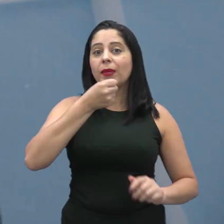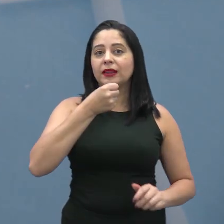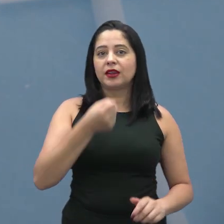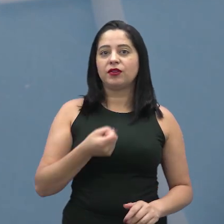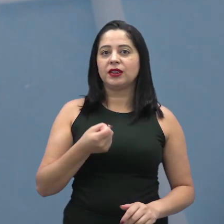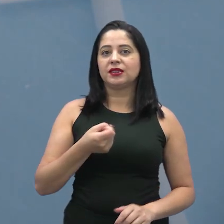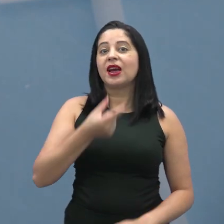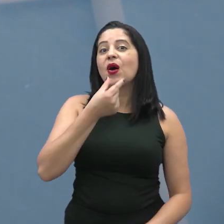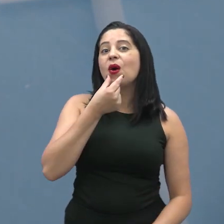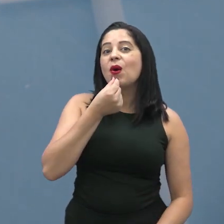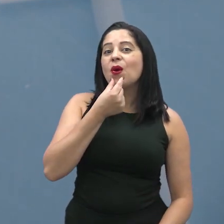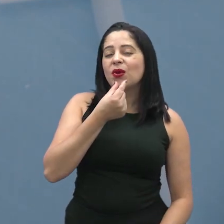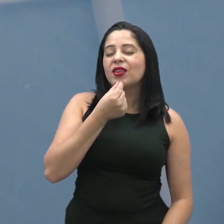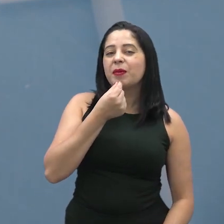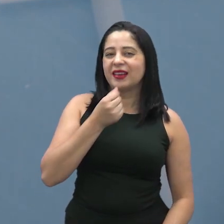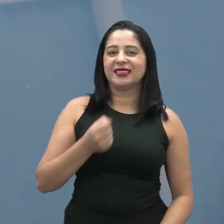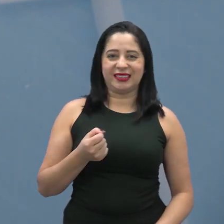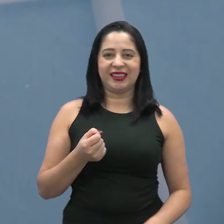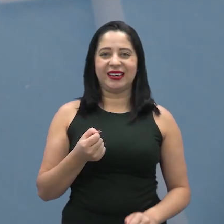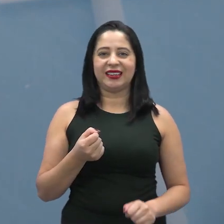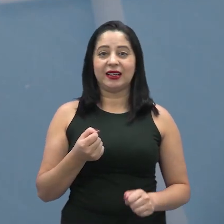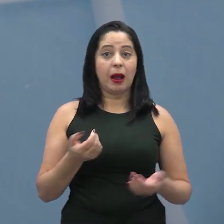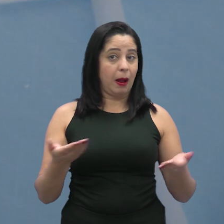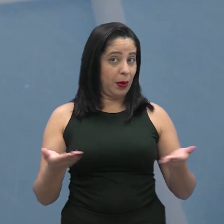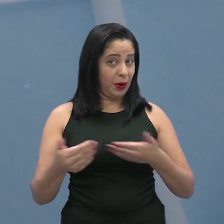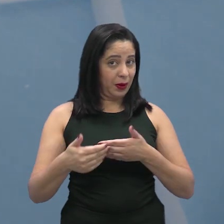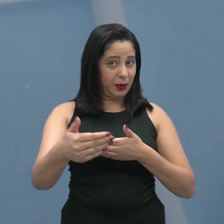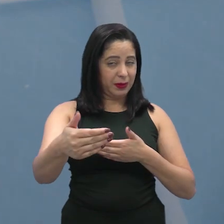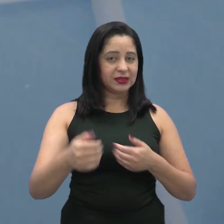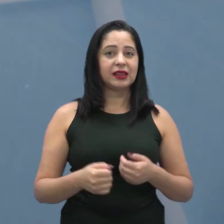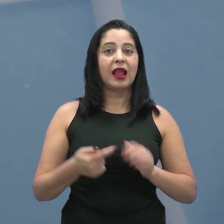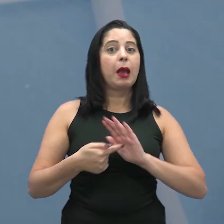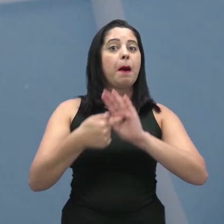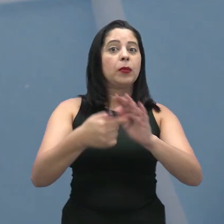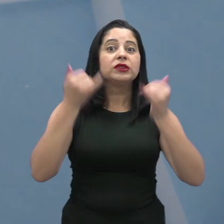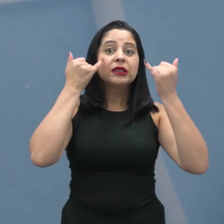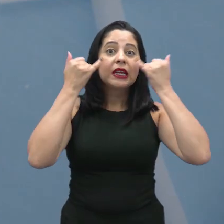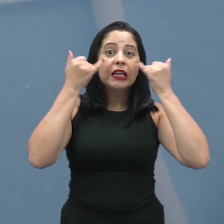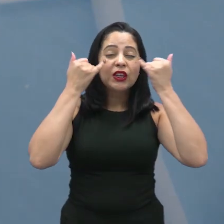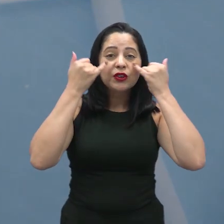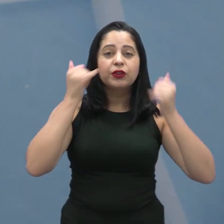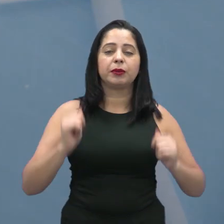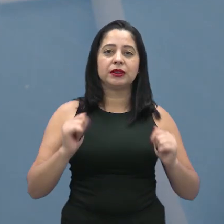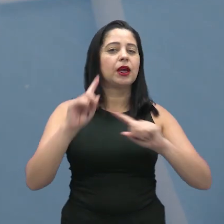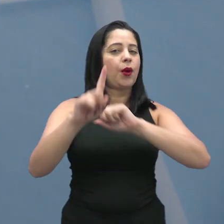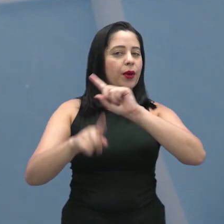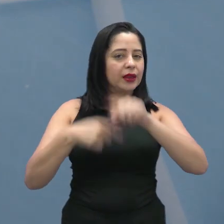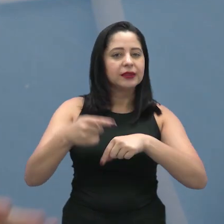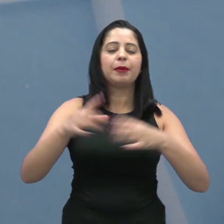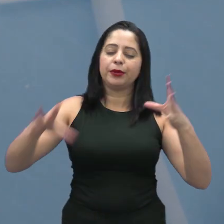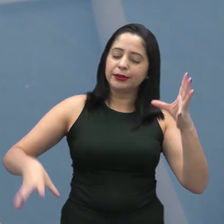que está estreando um quadro novo aqui no Diálogos a partir de hoje. Ele vai trazer mais alguns dados, aí a gente